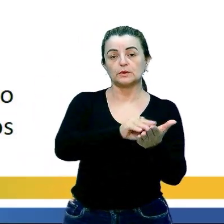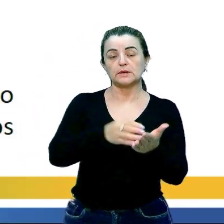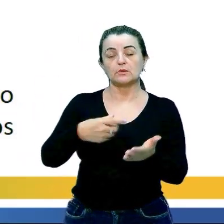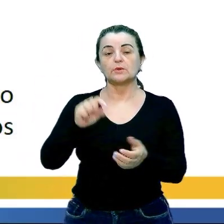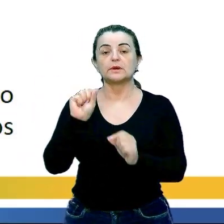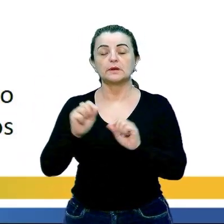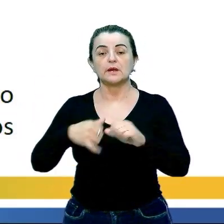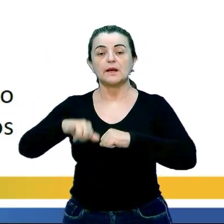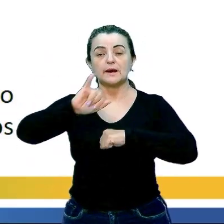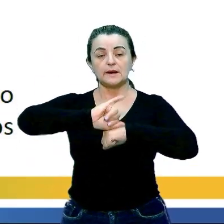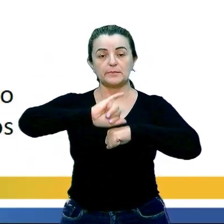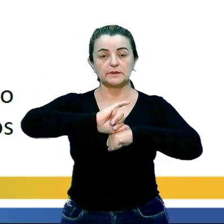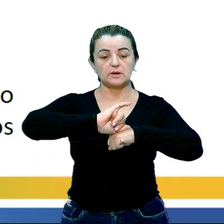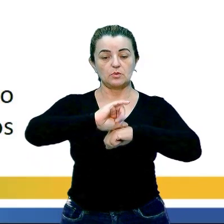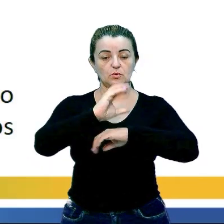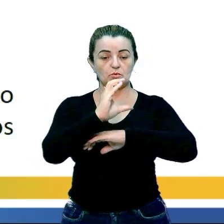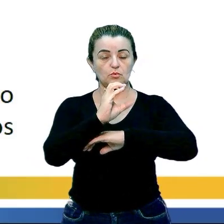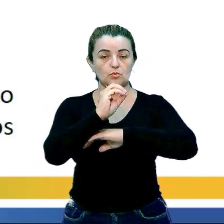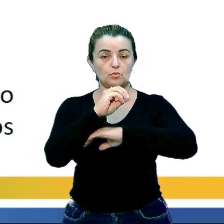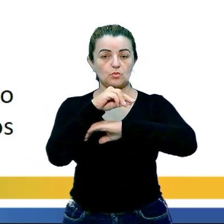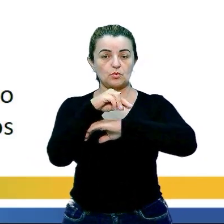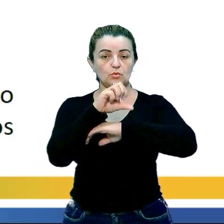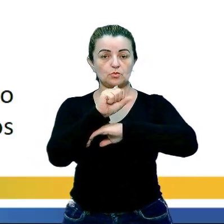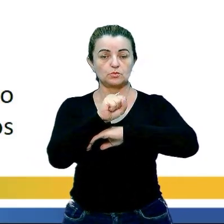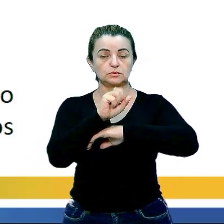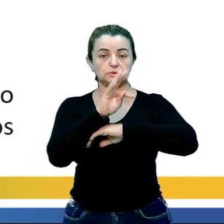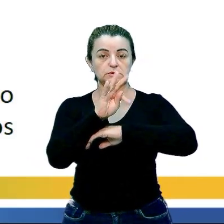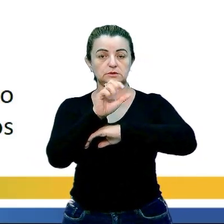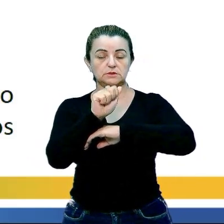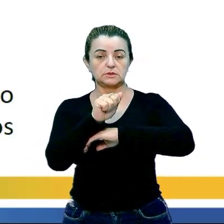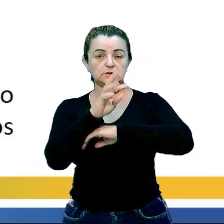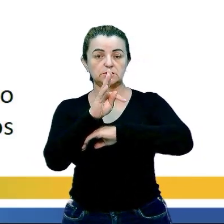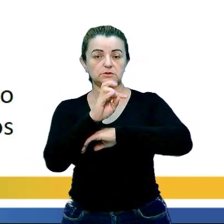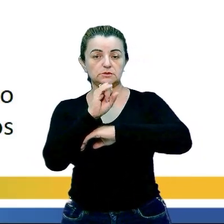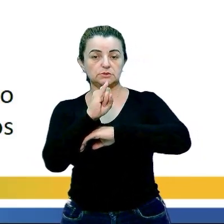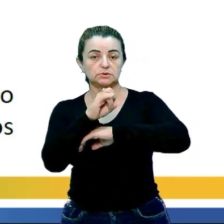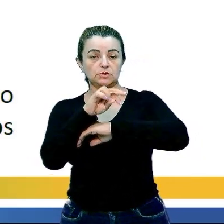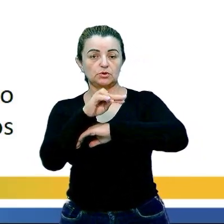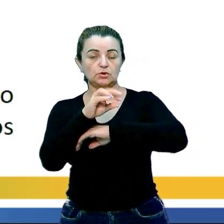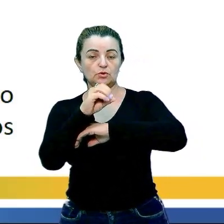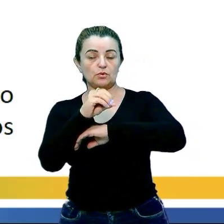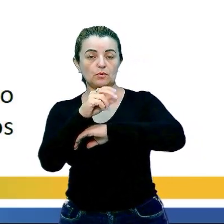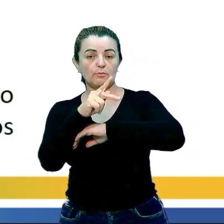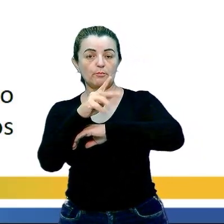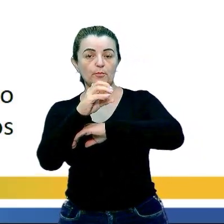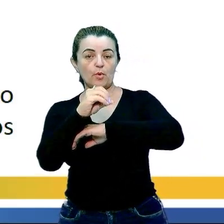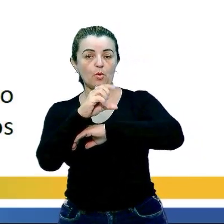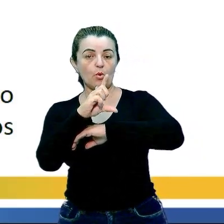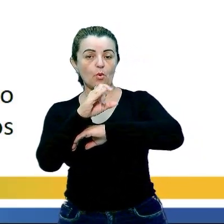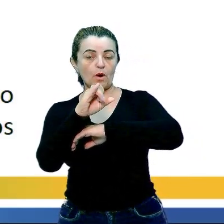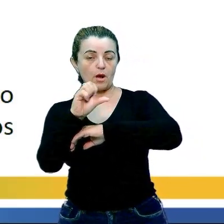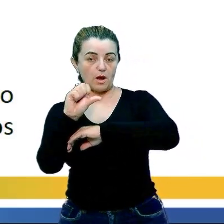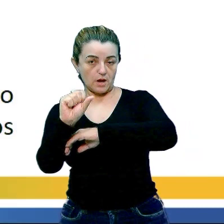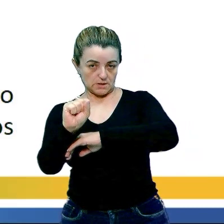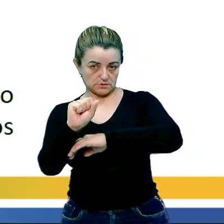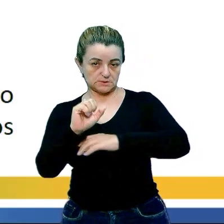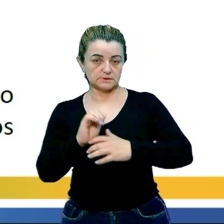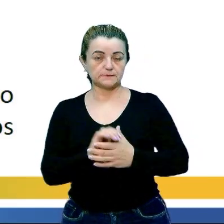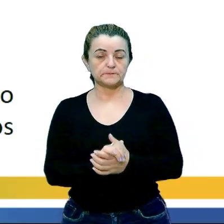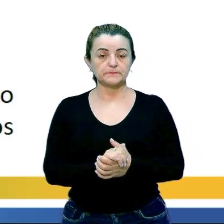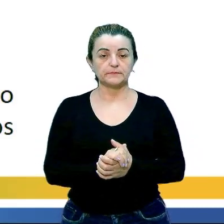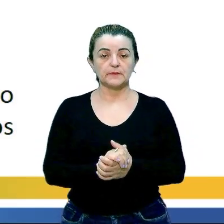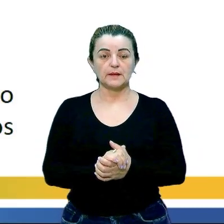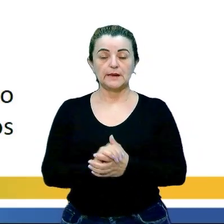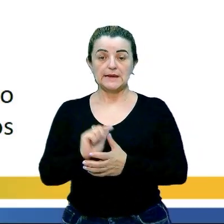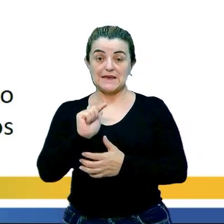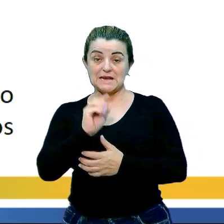Constantinópolis. O Diocleciano, ele faz essa divisão, né, de Império Romano, Oriente e Ocidente, e o